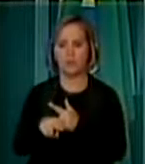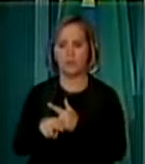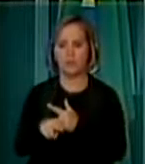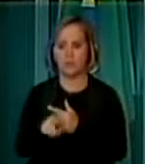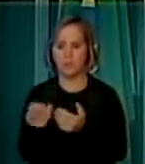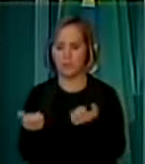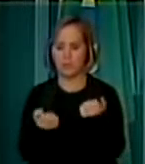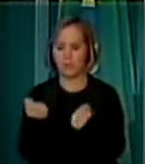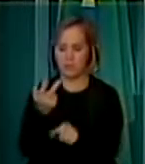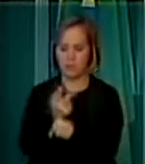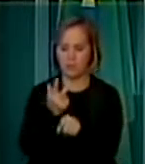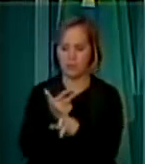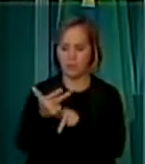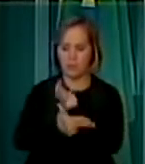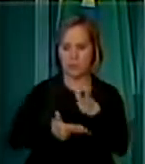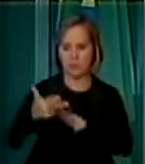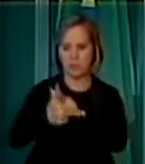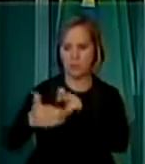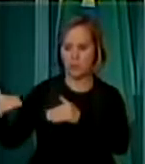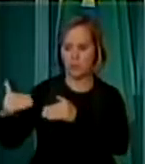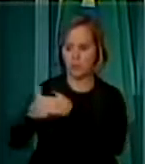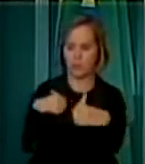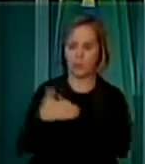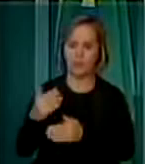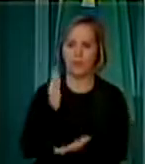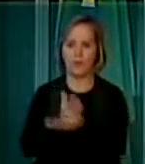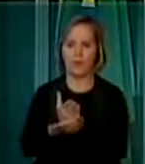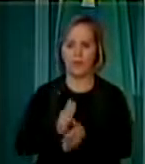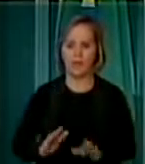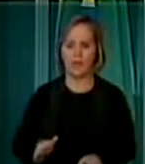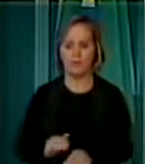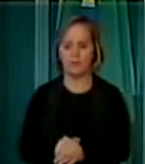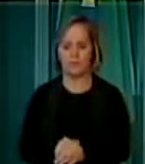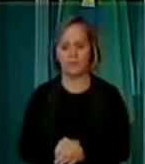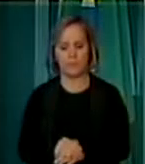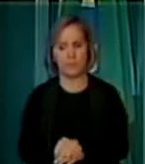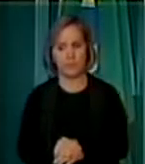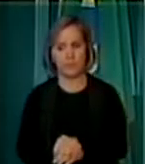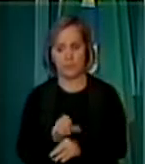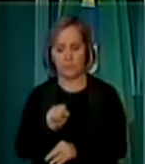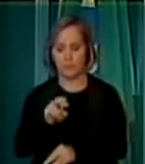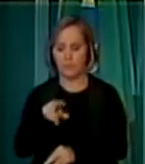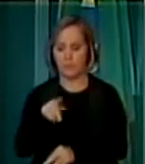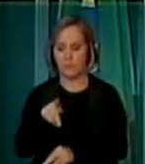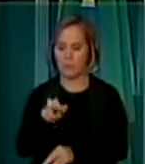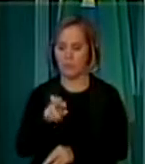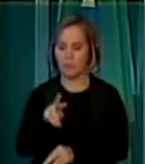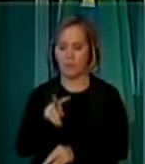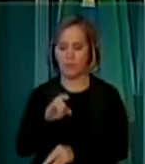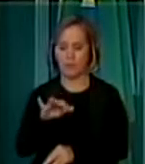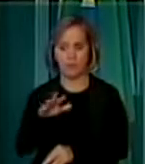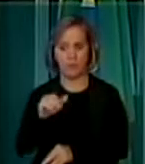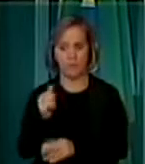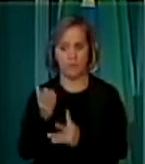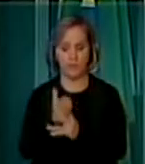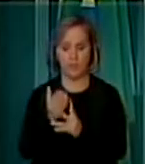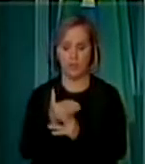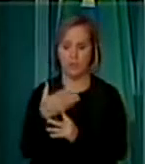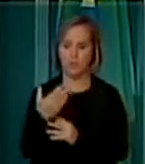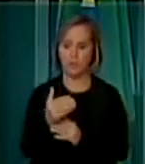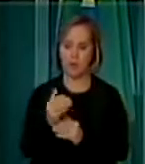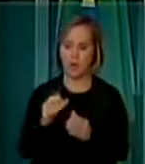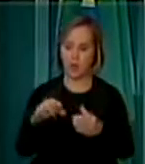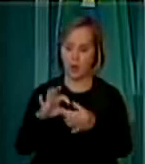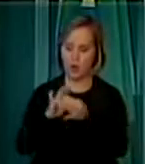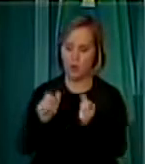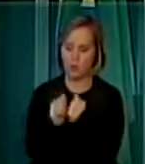das composições do ramal de Santa Cruz. A Supervia, por meio de sua concessionária de imprensa,